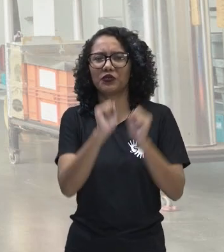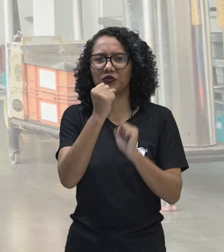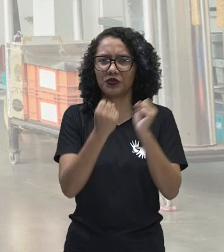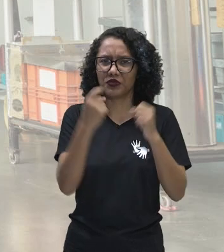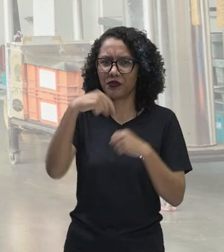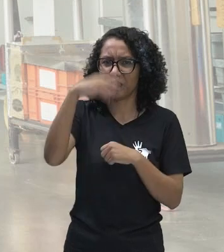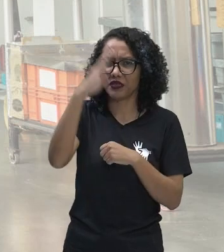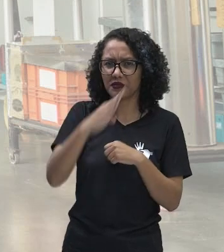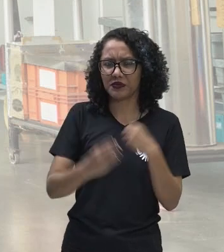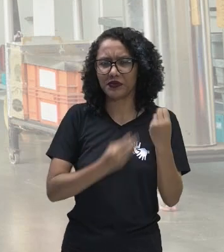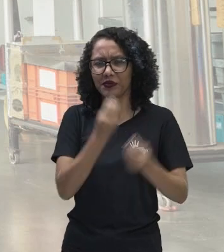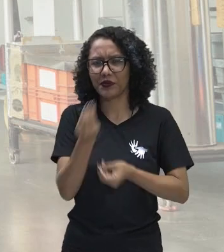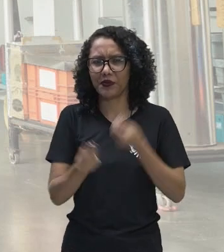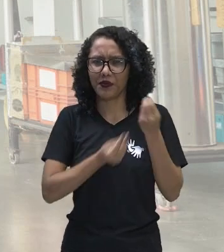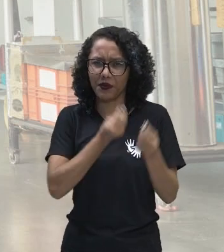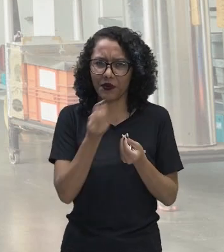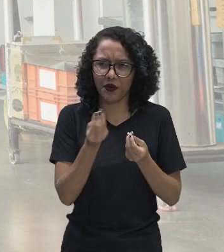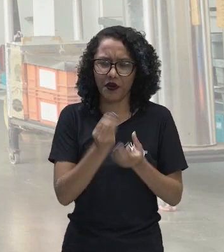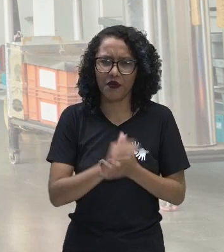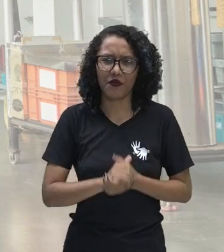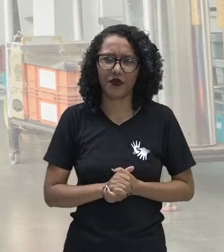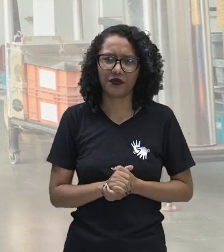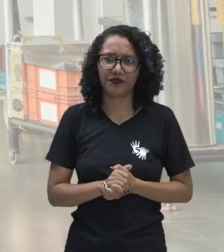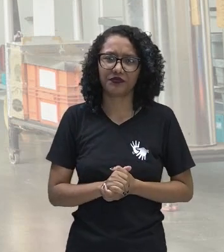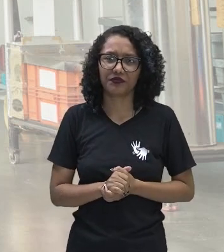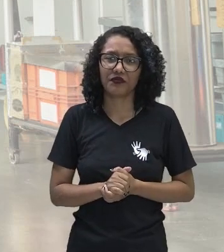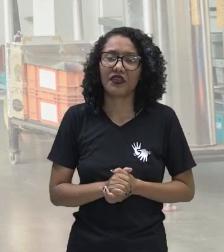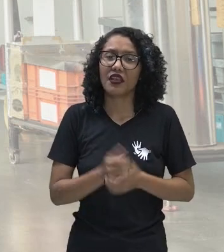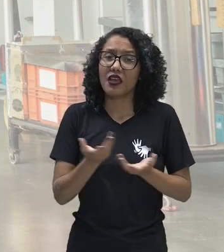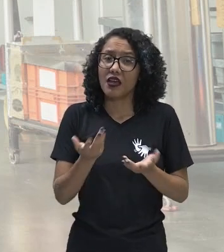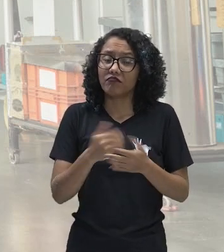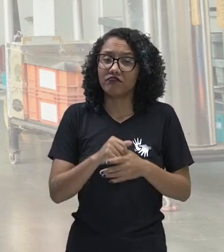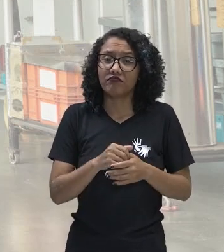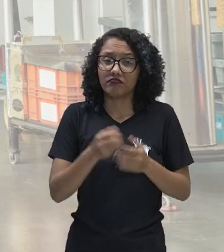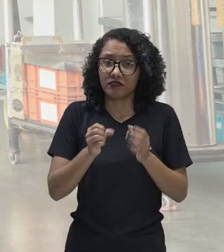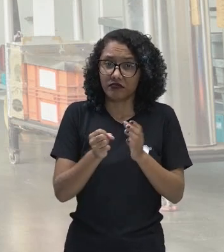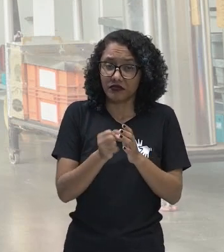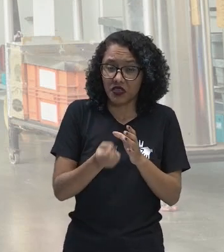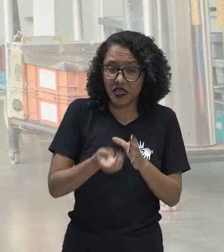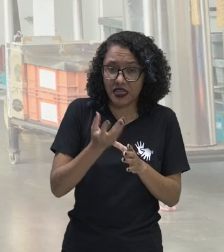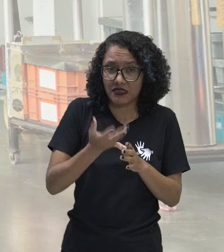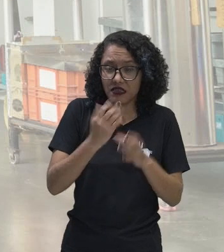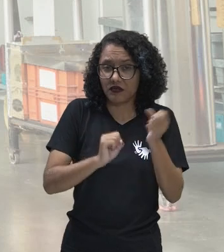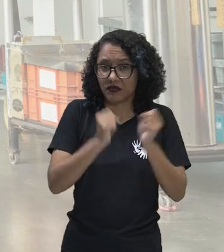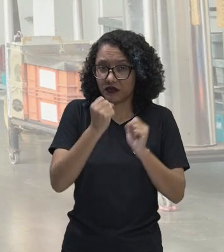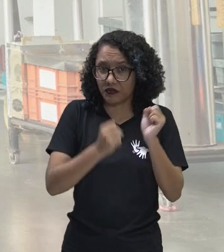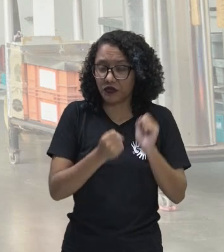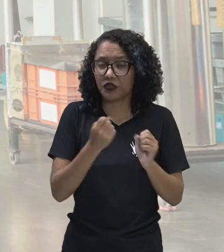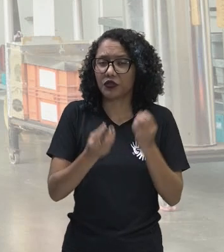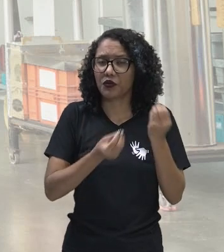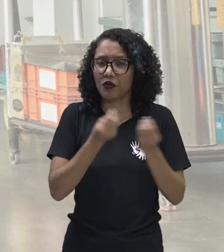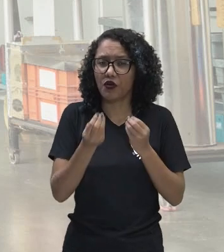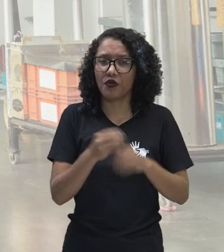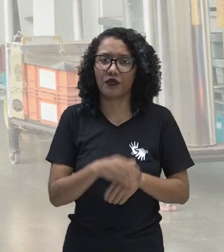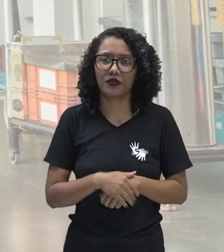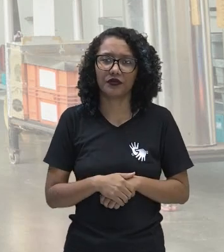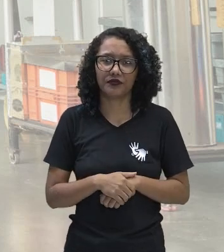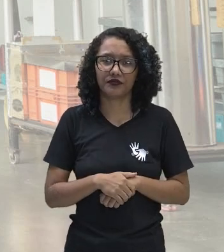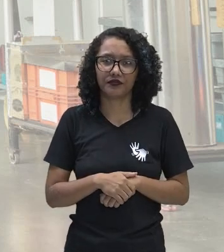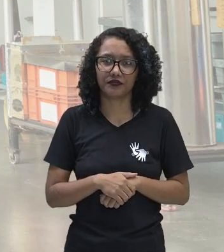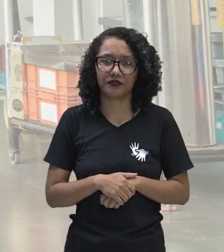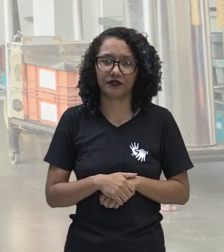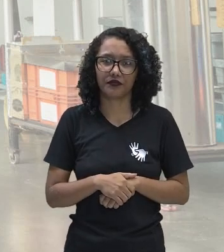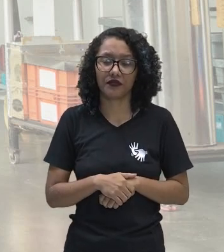vai ocorrer a formação das primeiras indústrias? Esse cenário, claro, não é das primeiras